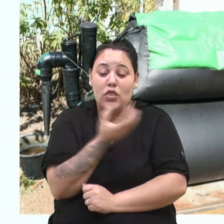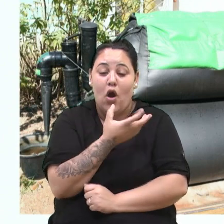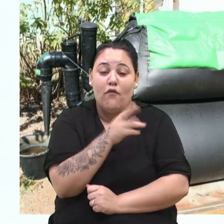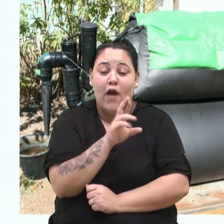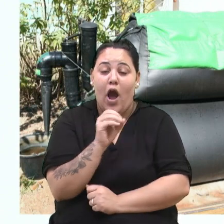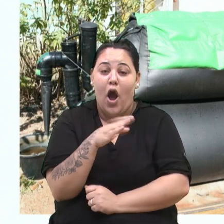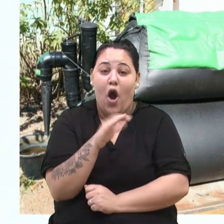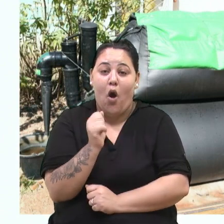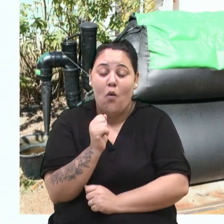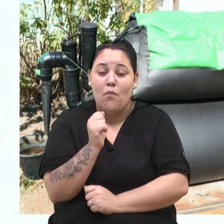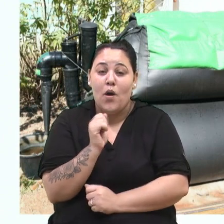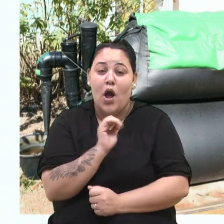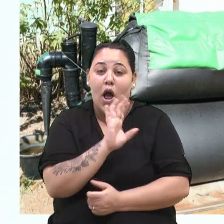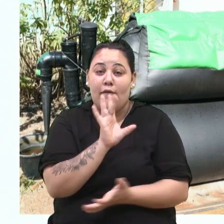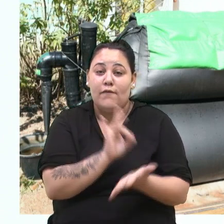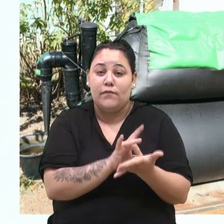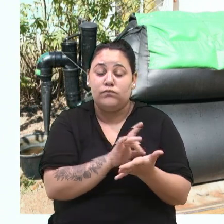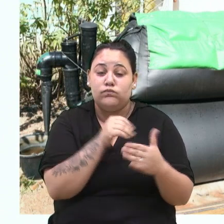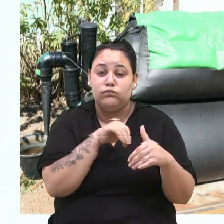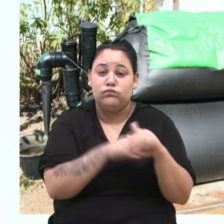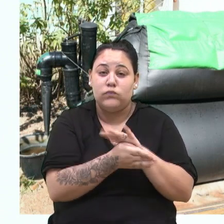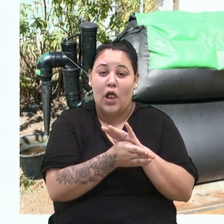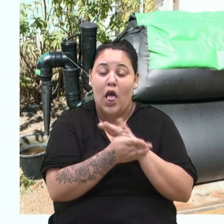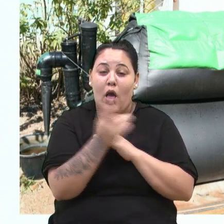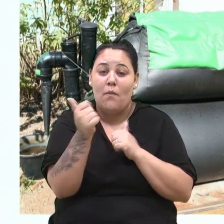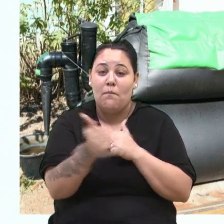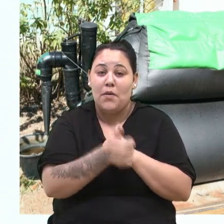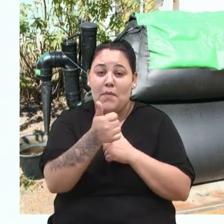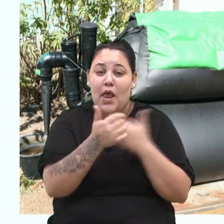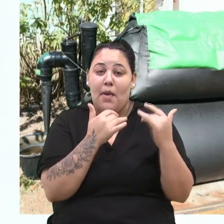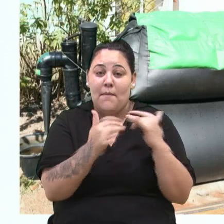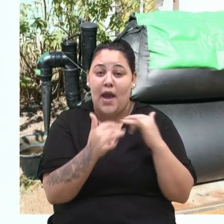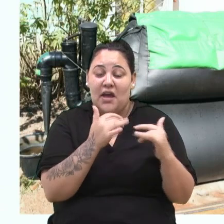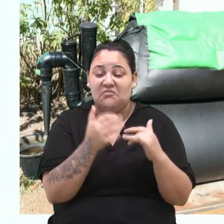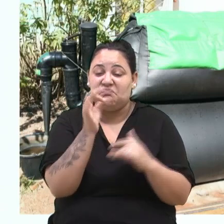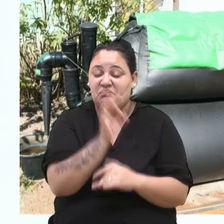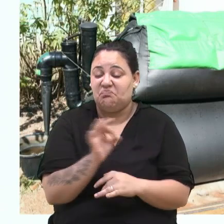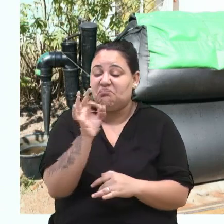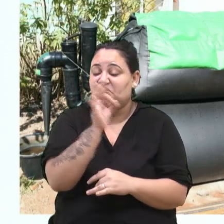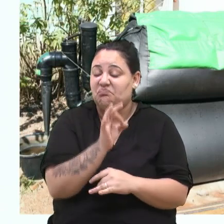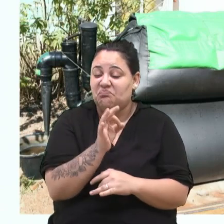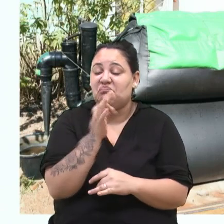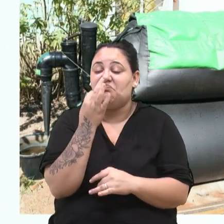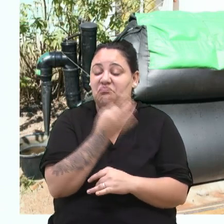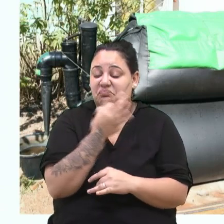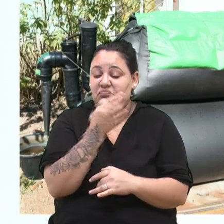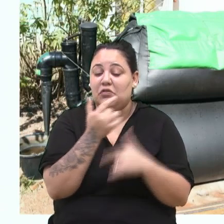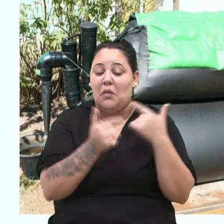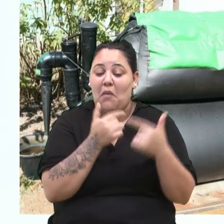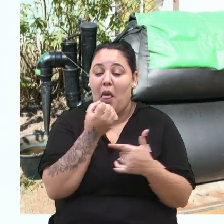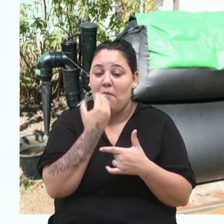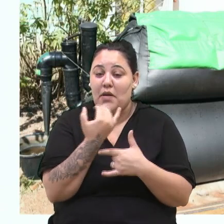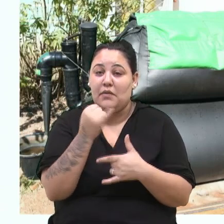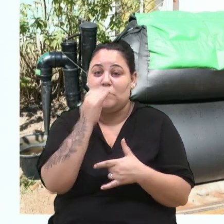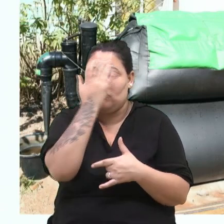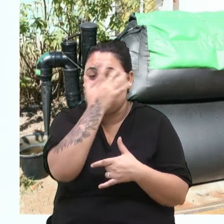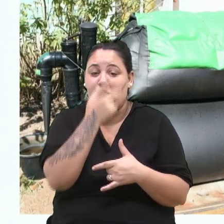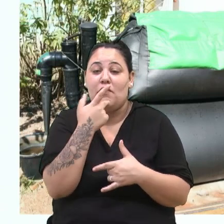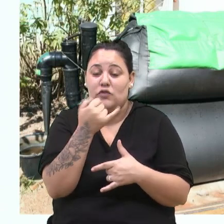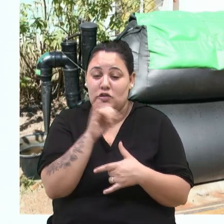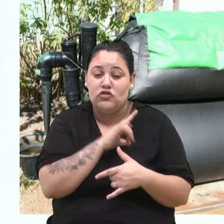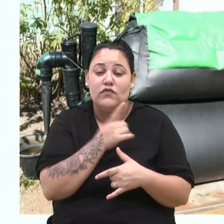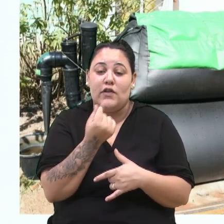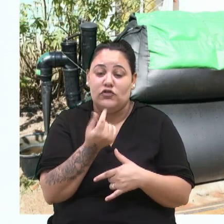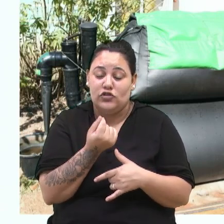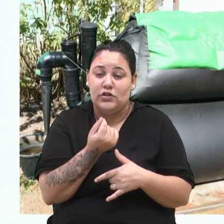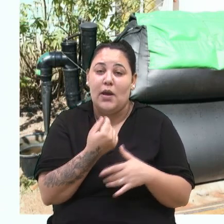o primeiro equipamento, que funciona maravilhosamente bem. O prefeito disse que logo que tivesse condições econômicas, iria instalar nas